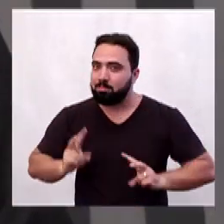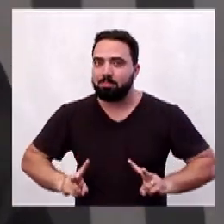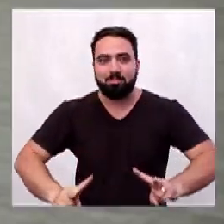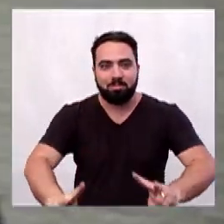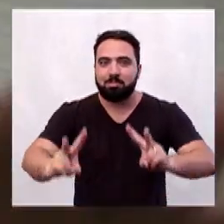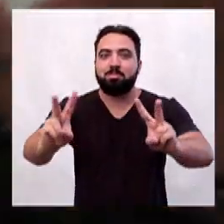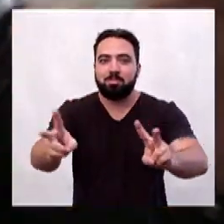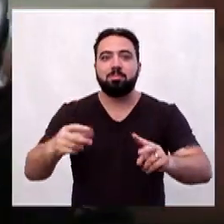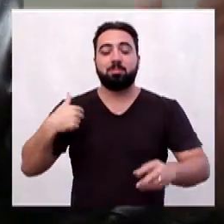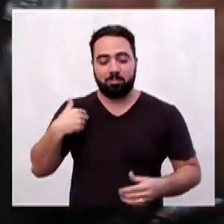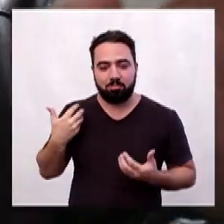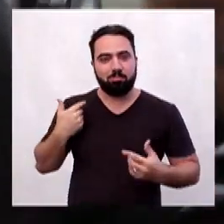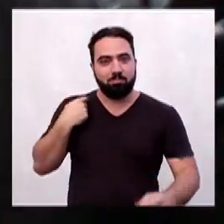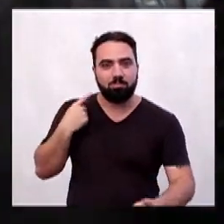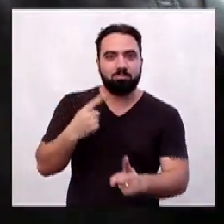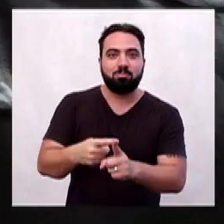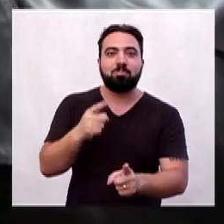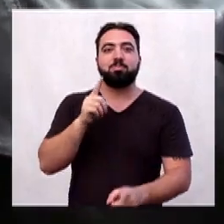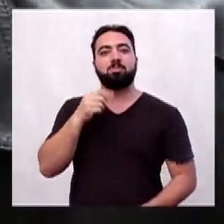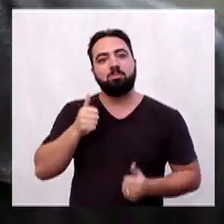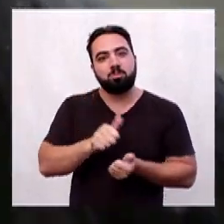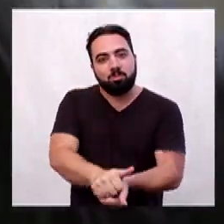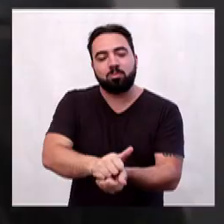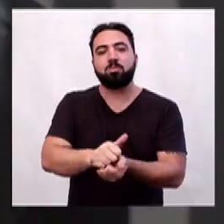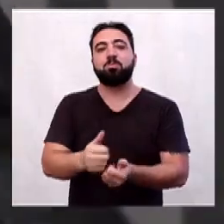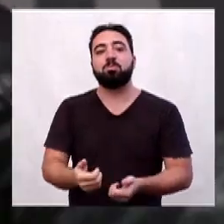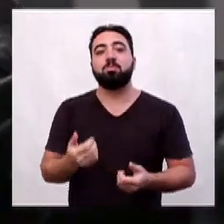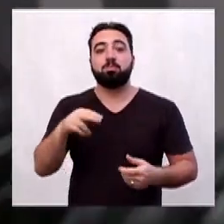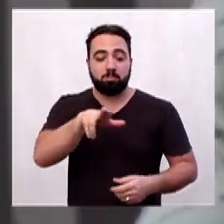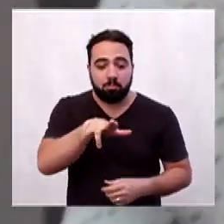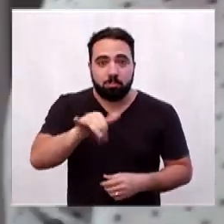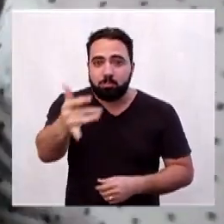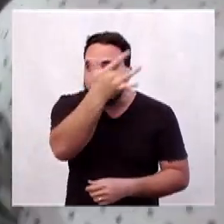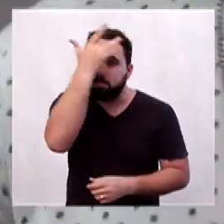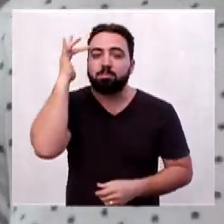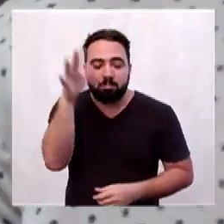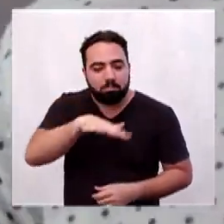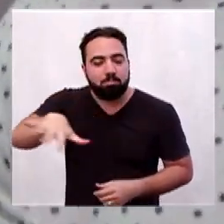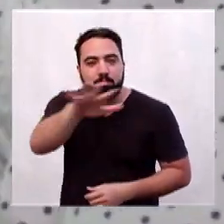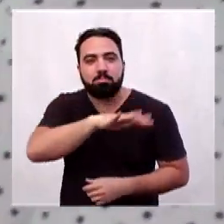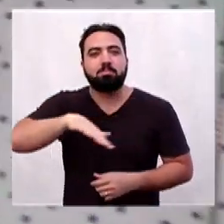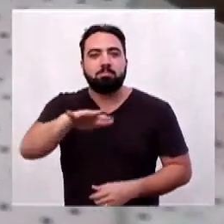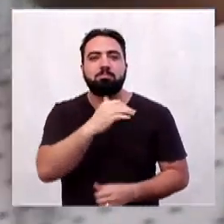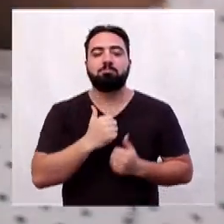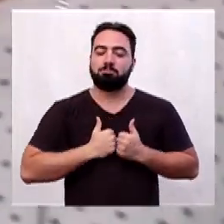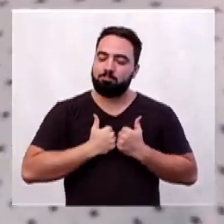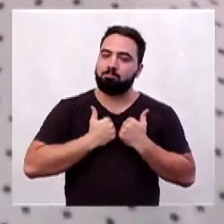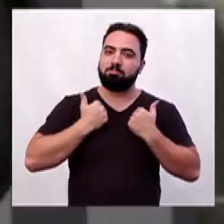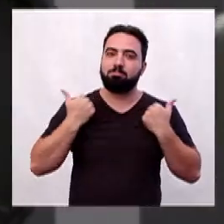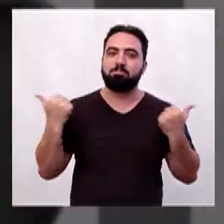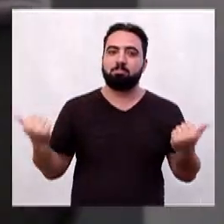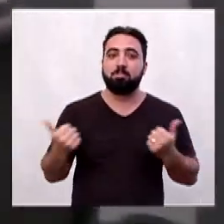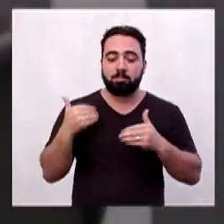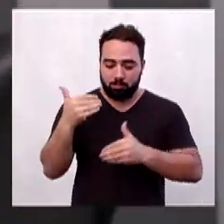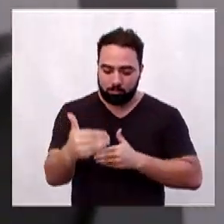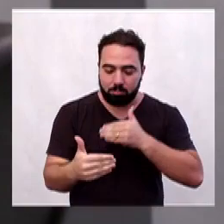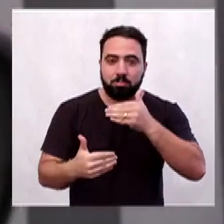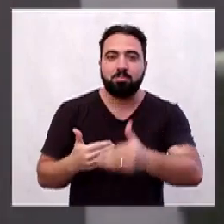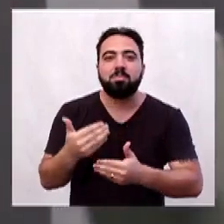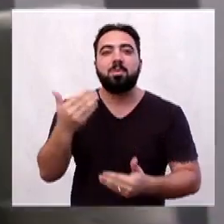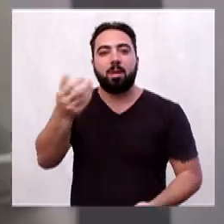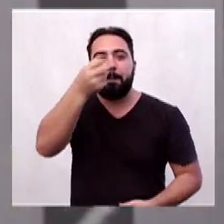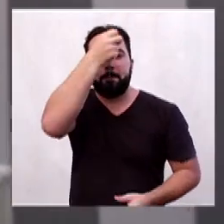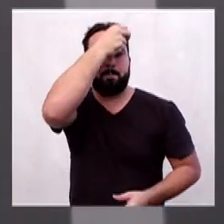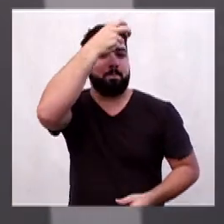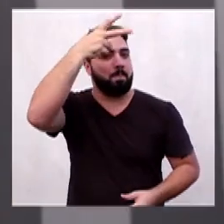mudança continua, é nessa onda que eu vou. Iguaçuano com amor bate no peito. Quero avançar